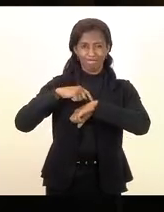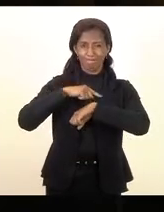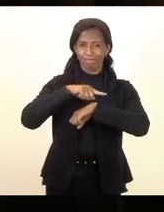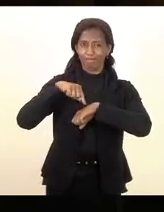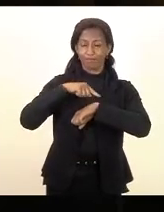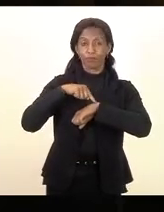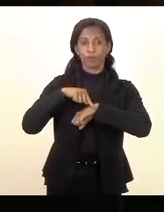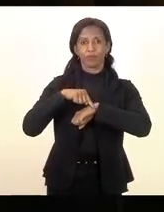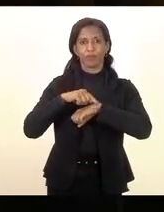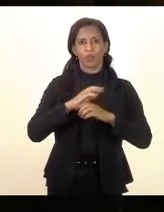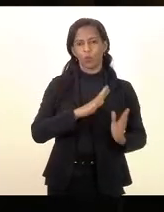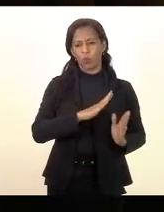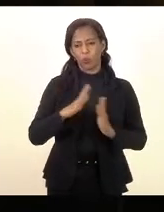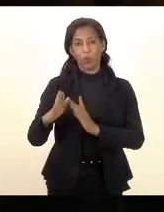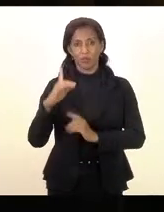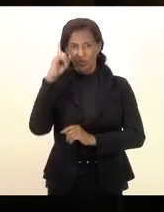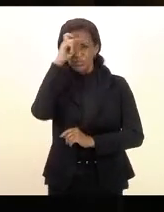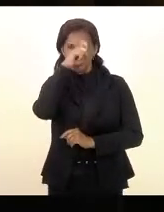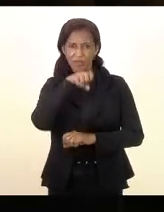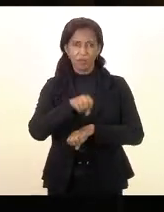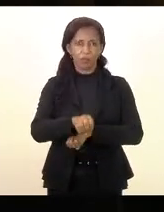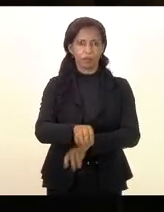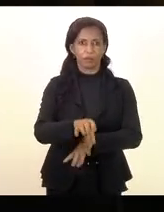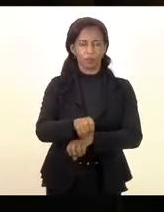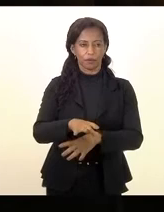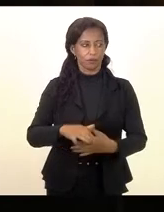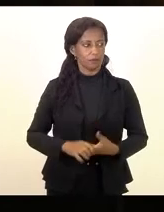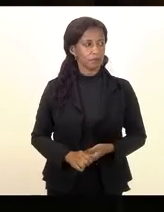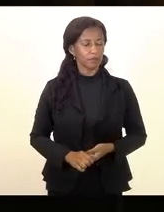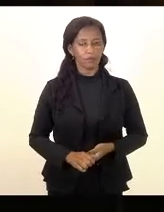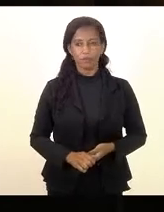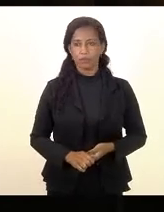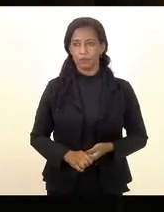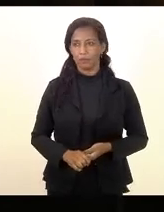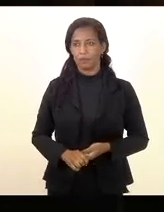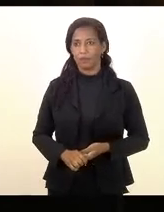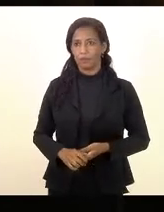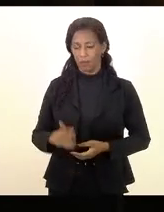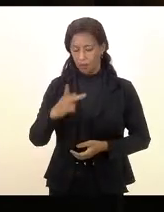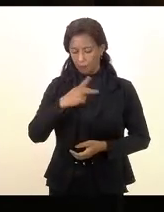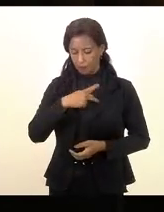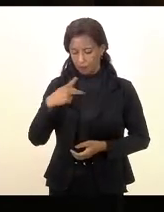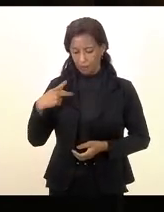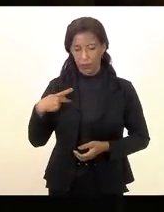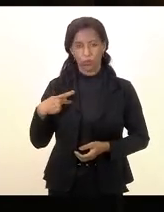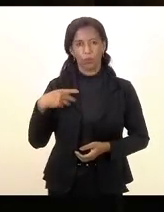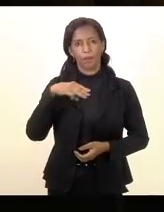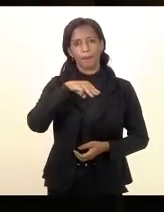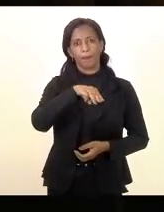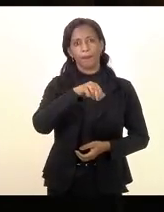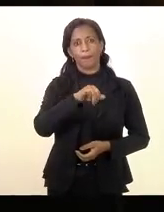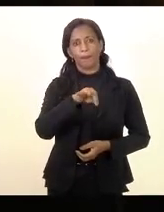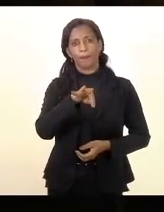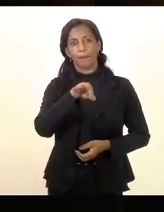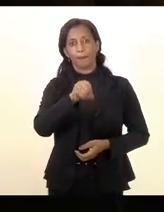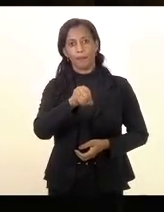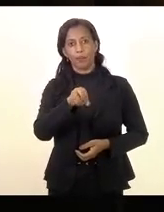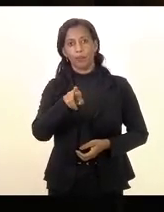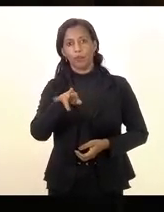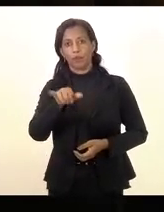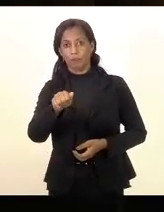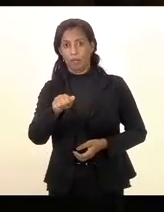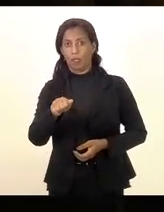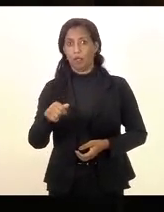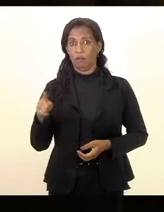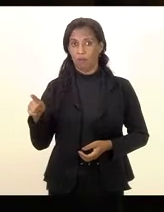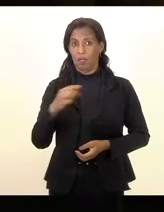como esse na educação o pastor Milton Ribeiro ministro de Estado da Educação